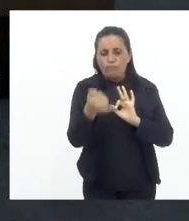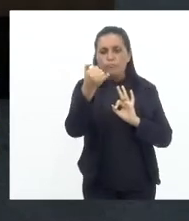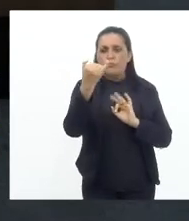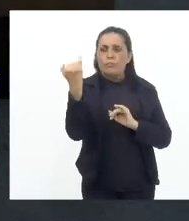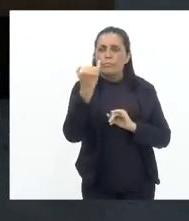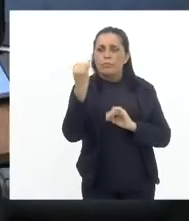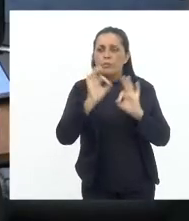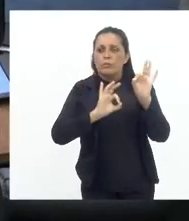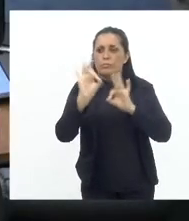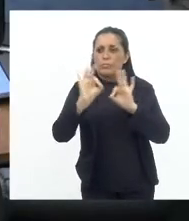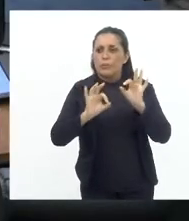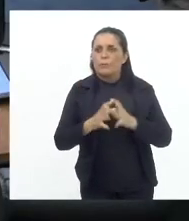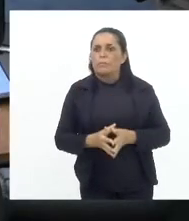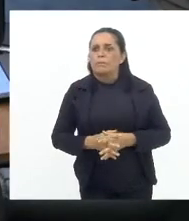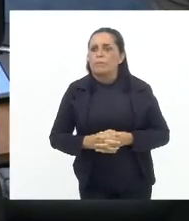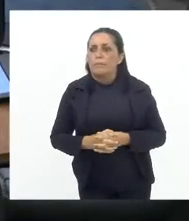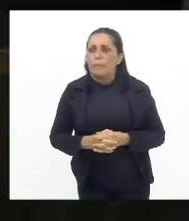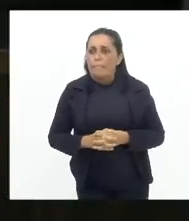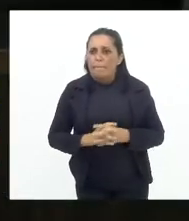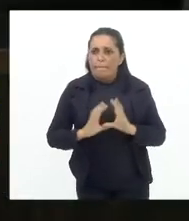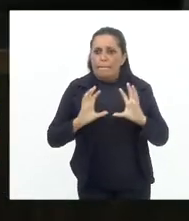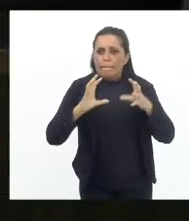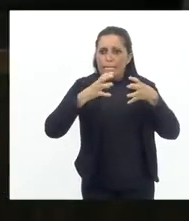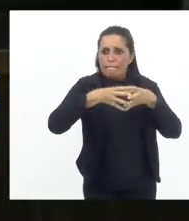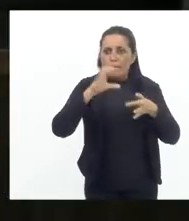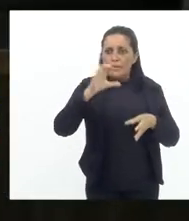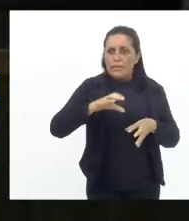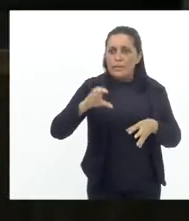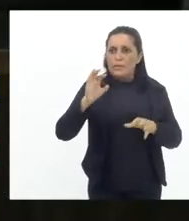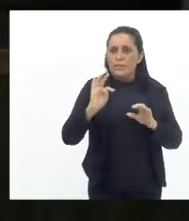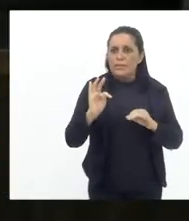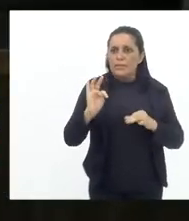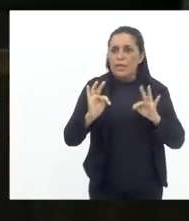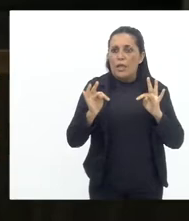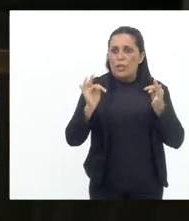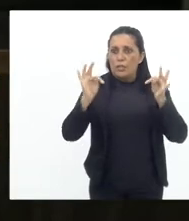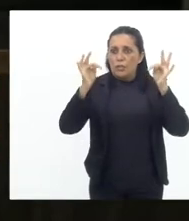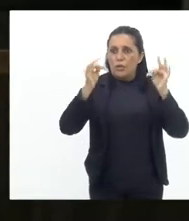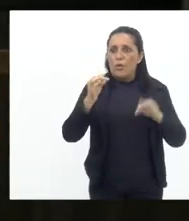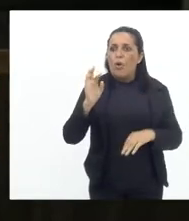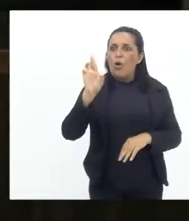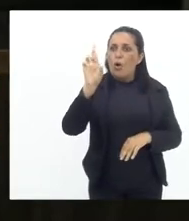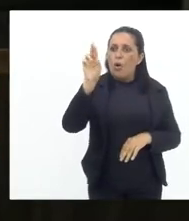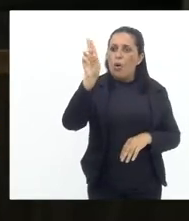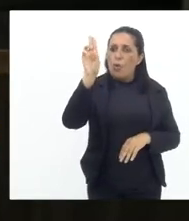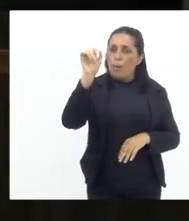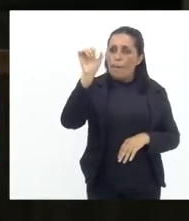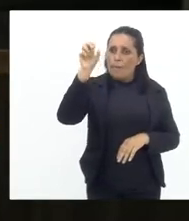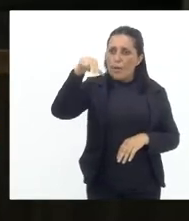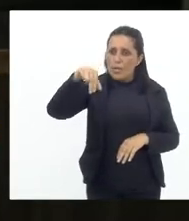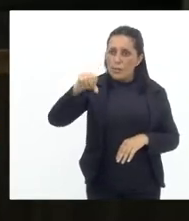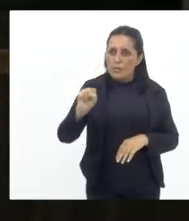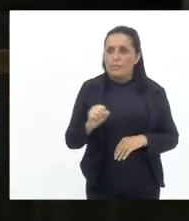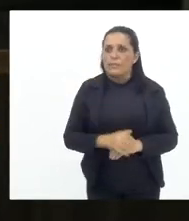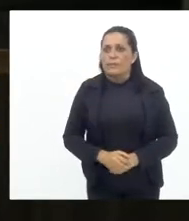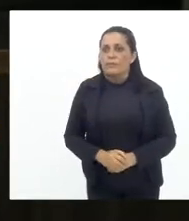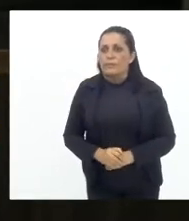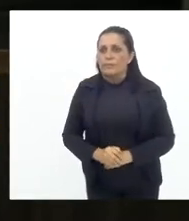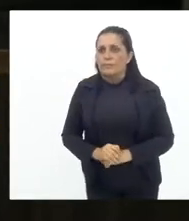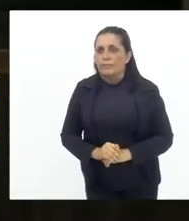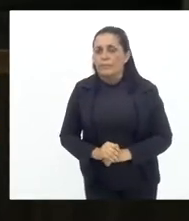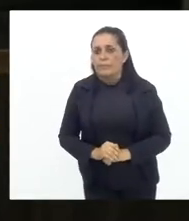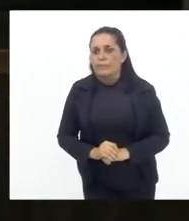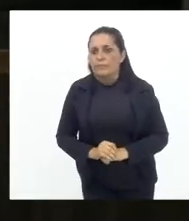mais esse importante projeto pela comissão de ciência e tecnologia Deputado Rubens bomtempo Deputado Rubens